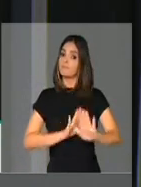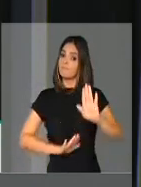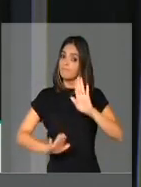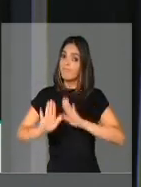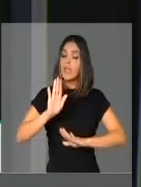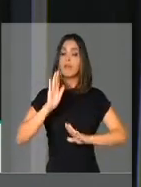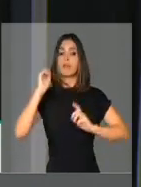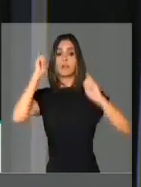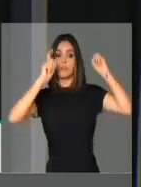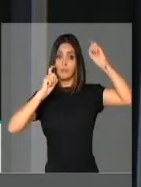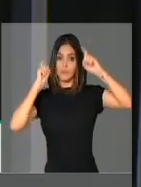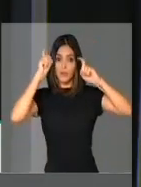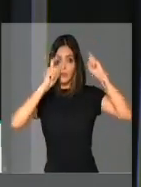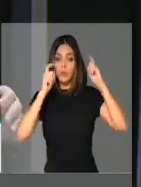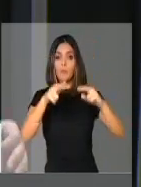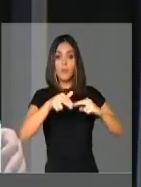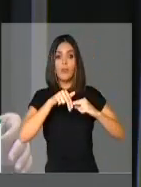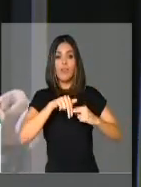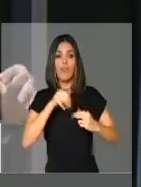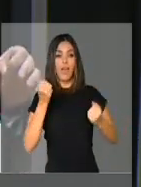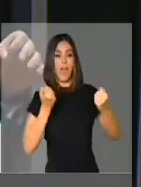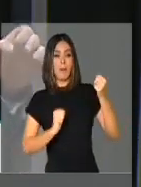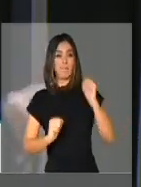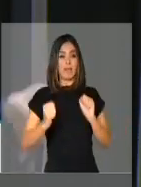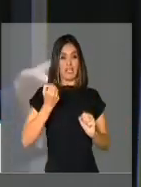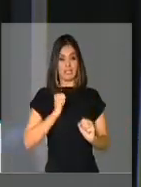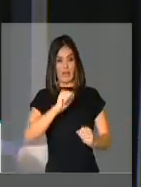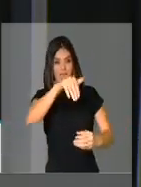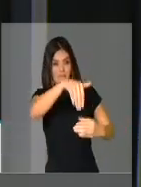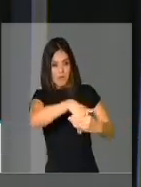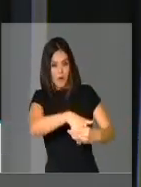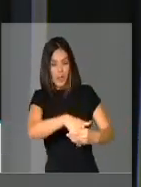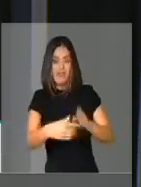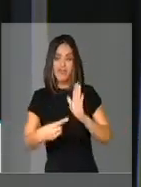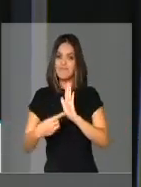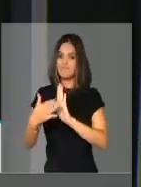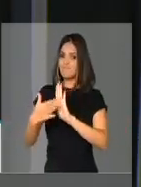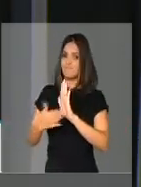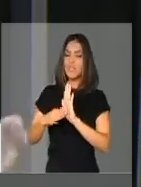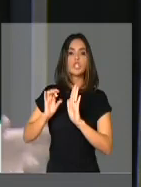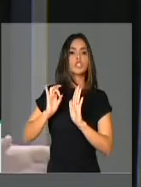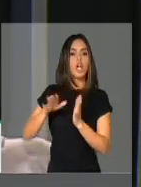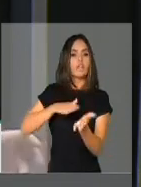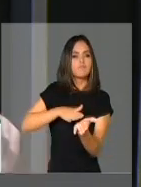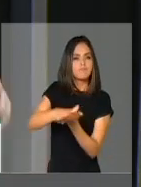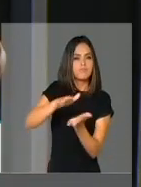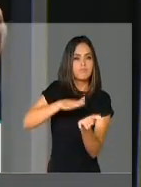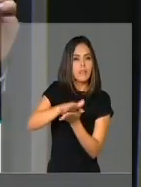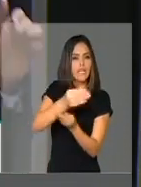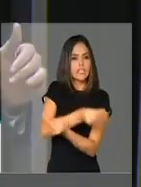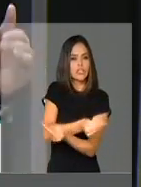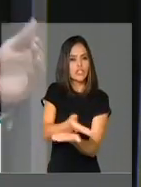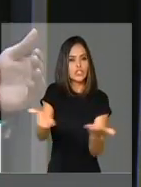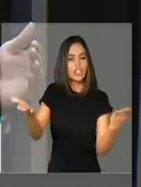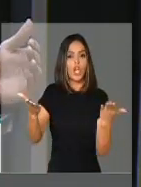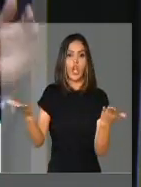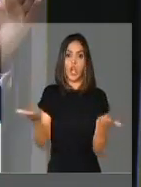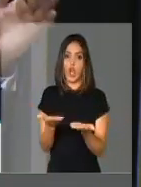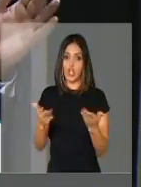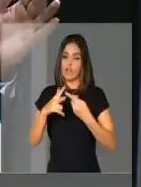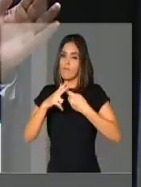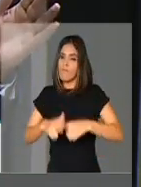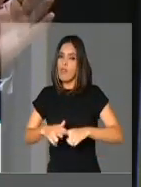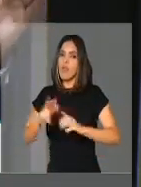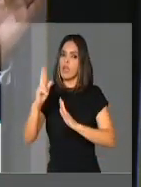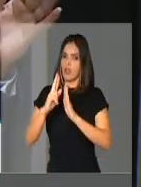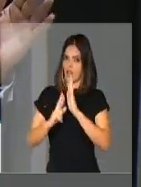preocupação de uma votação apressada de uma matéria que só foi disponibilizado o relatório com modificações,